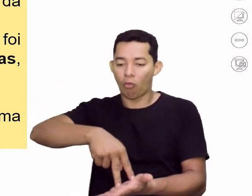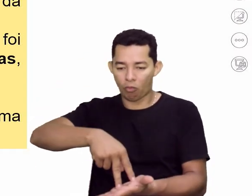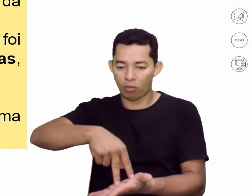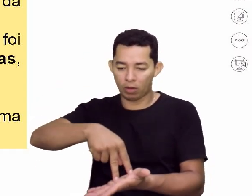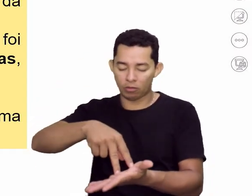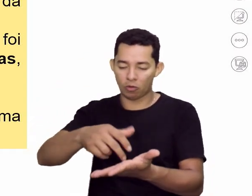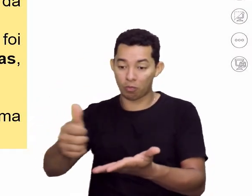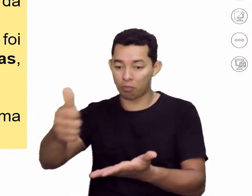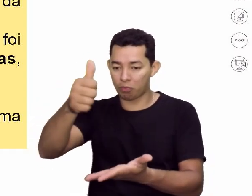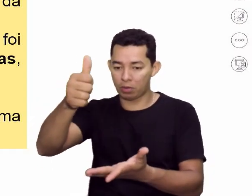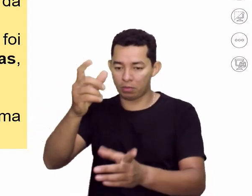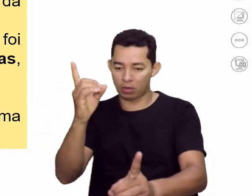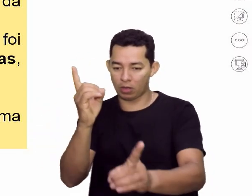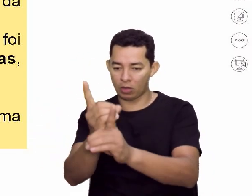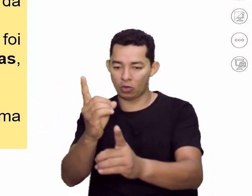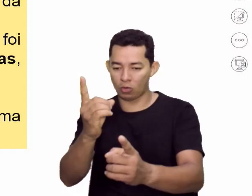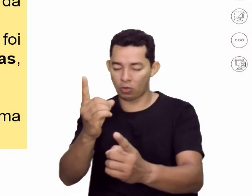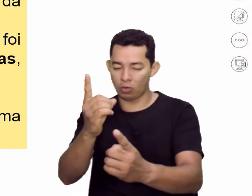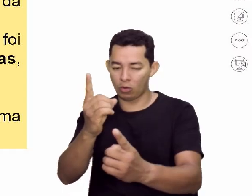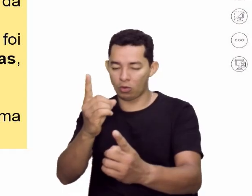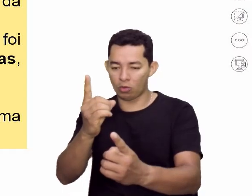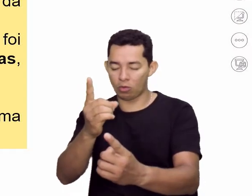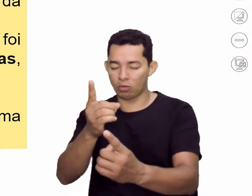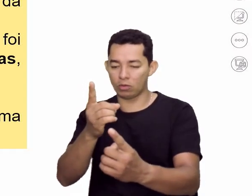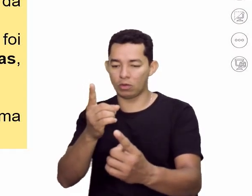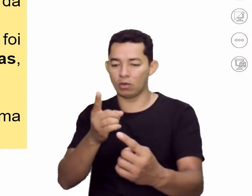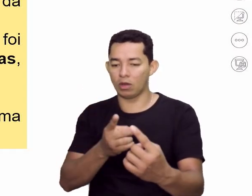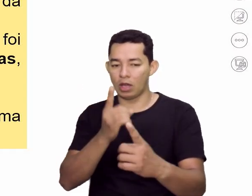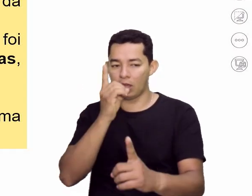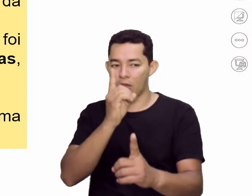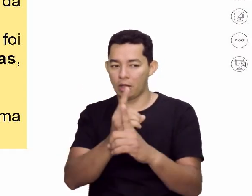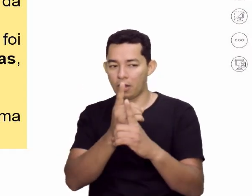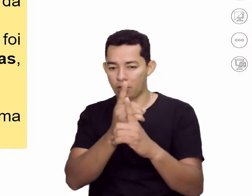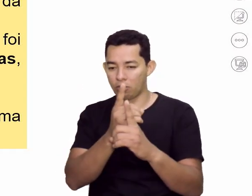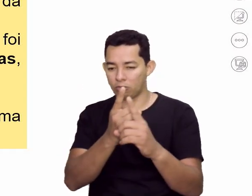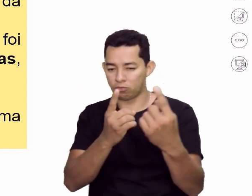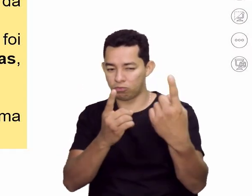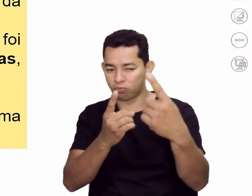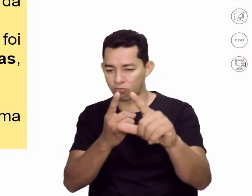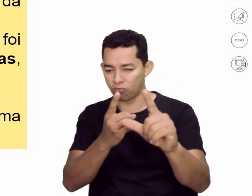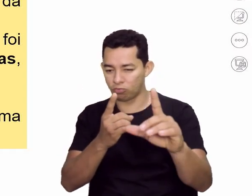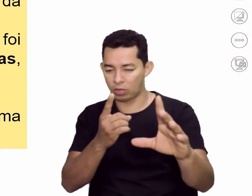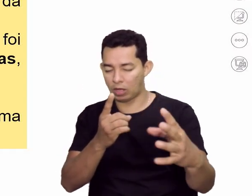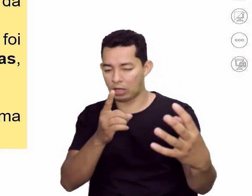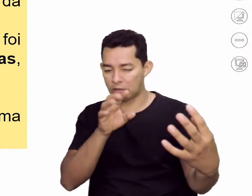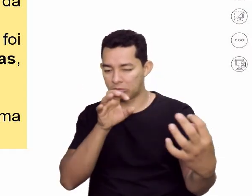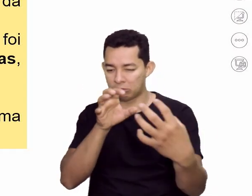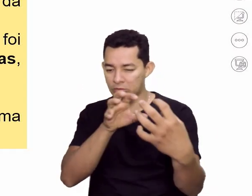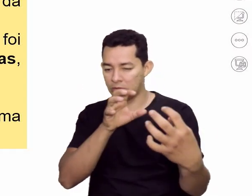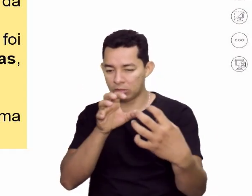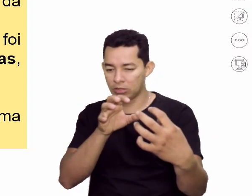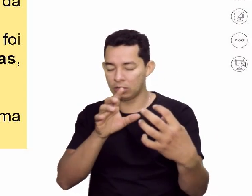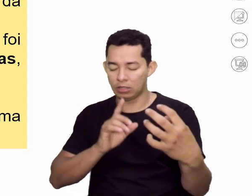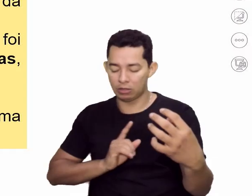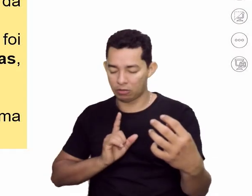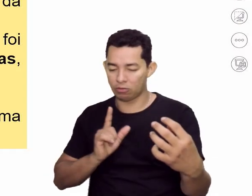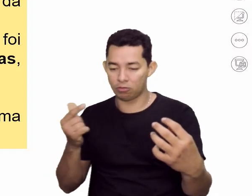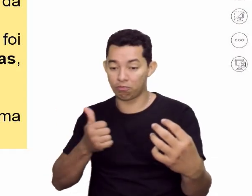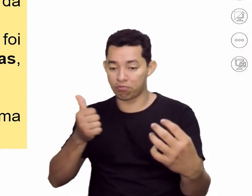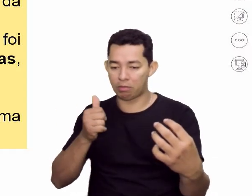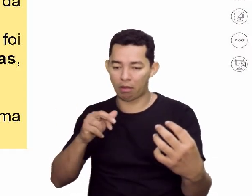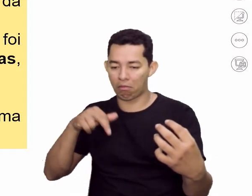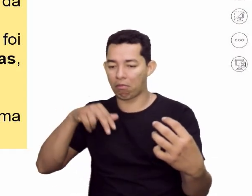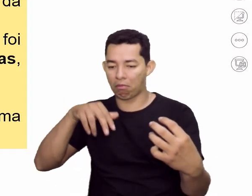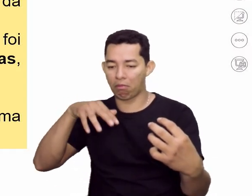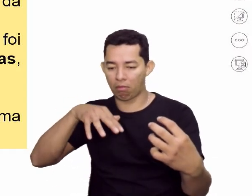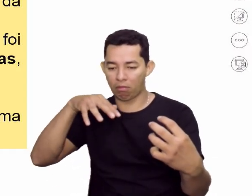enfrentar o inimigo, são os soldados avant-garde, a guarda avançada, são os que vão na frente. Então, na arte,